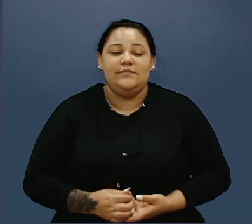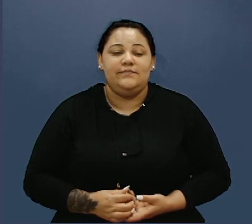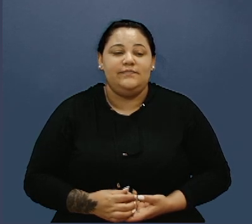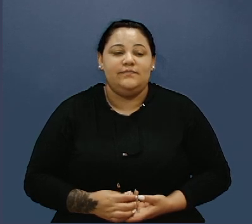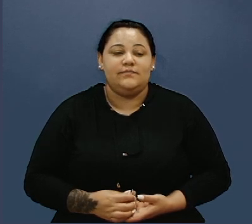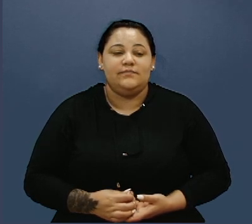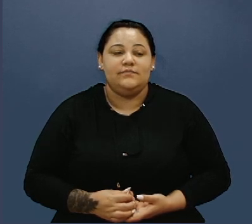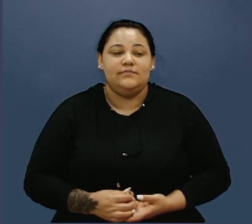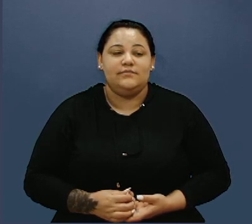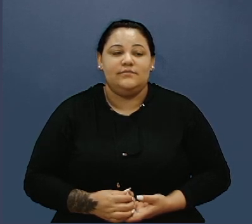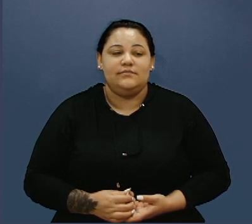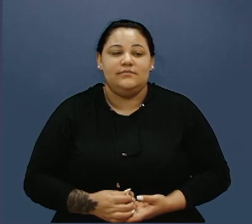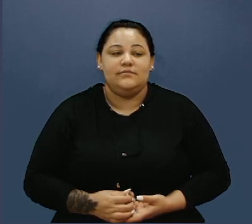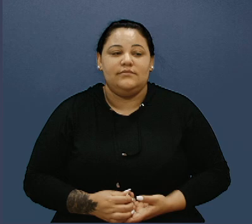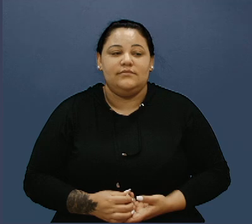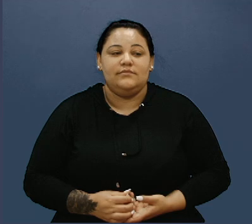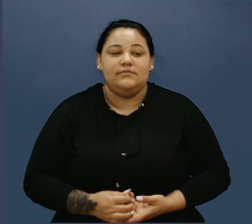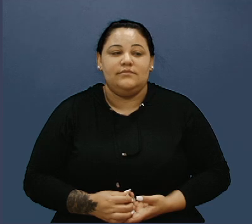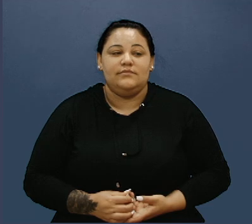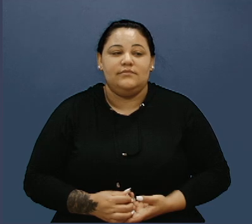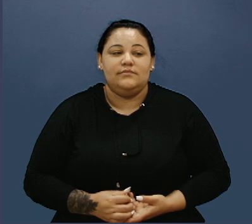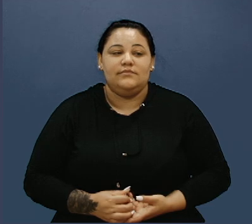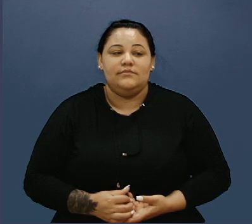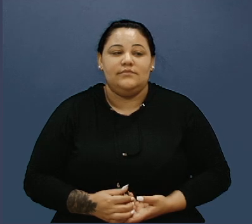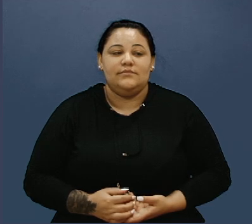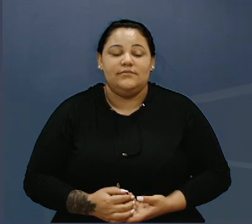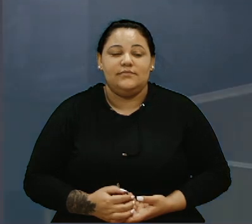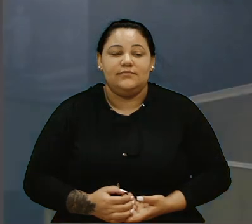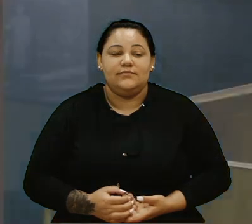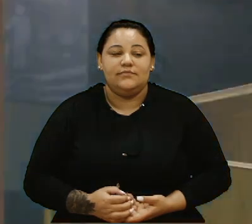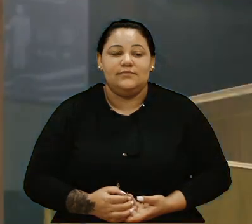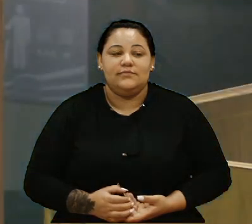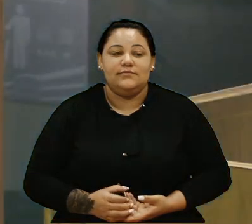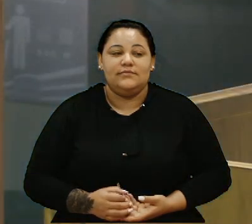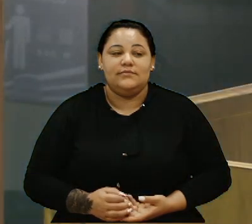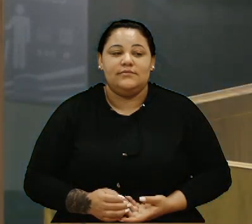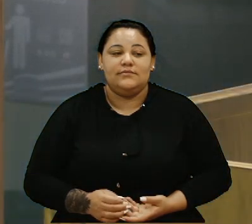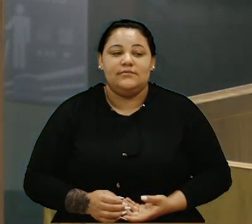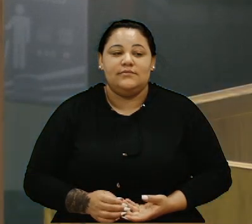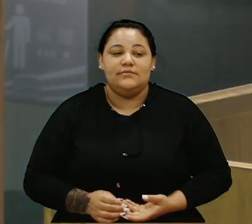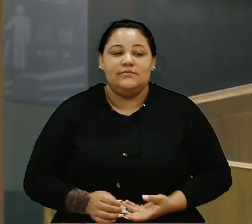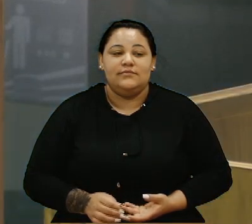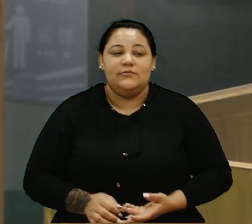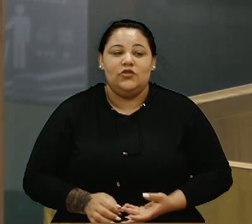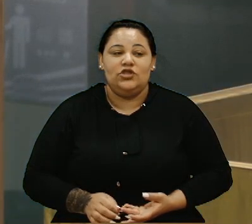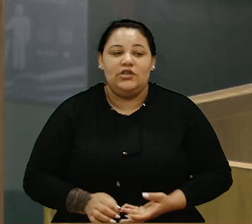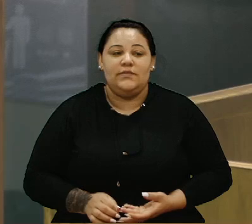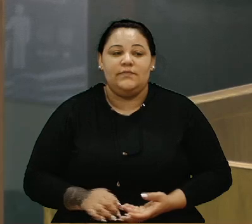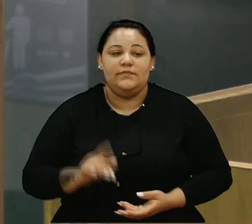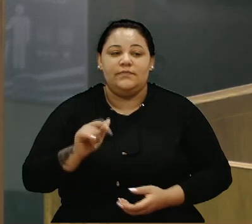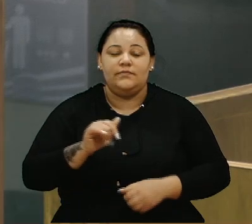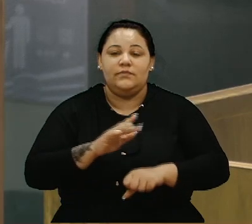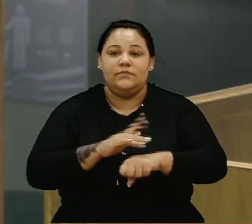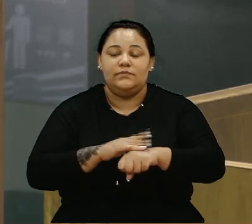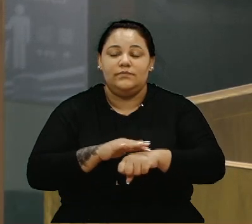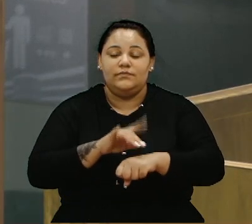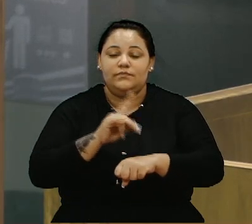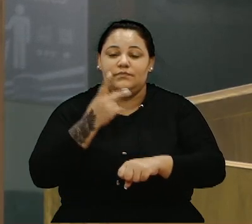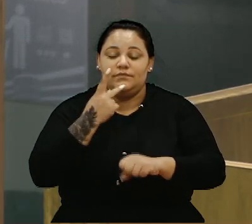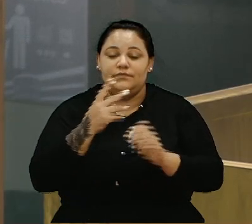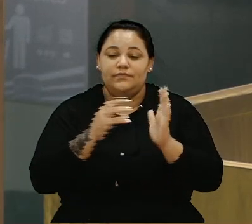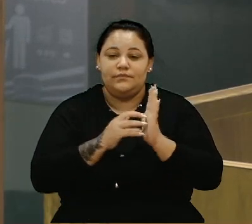www.vaquinha.com.br/5331649. Essa é uma doença, não é partidária. Então aqui não estou falando de partido político ou de